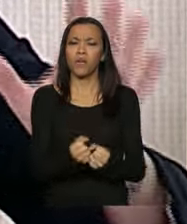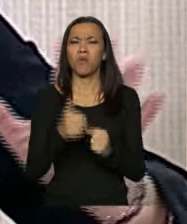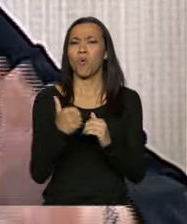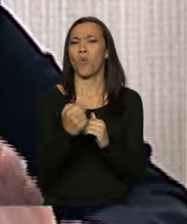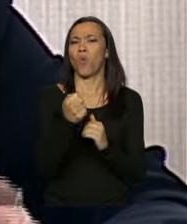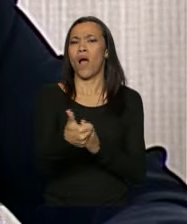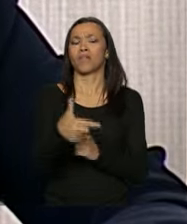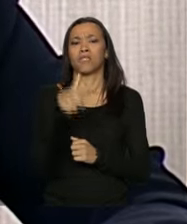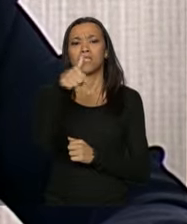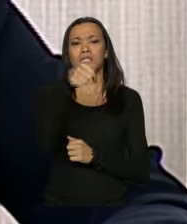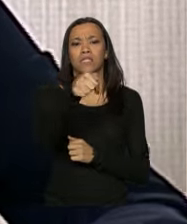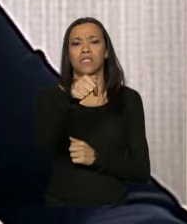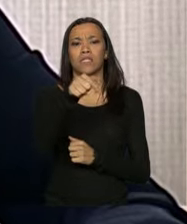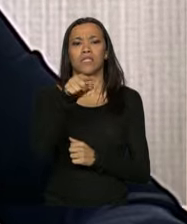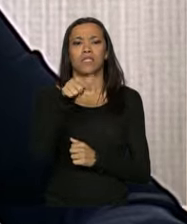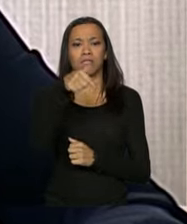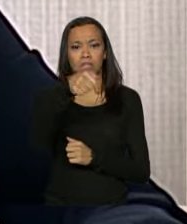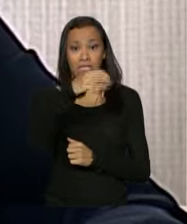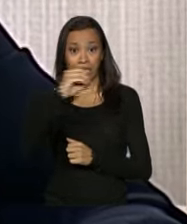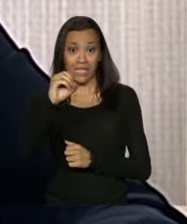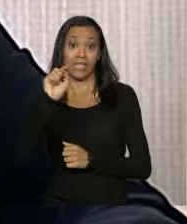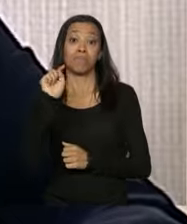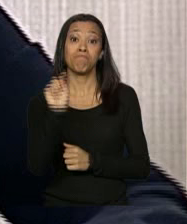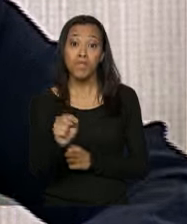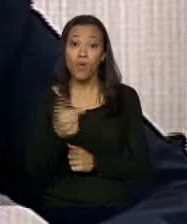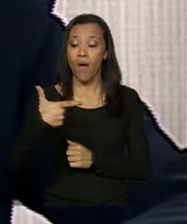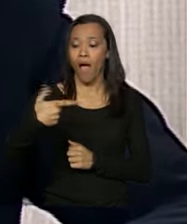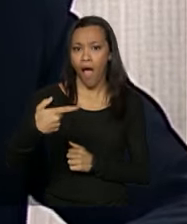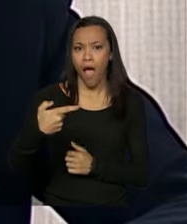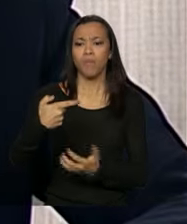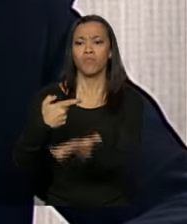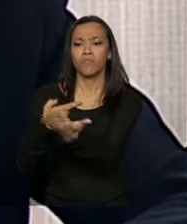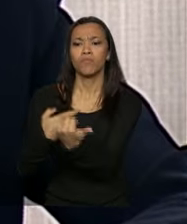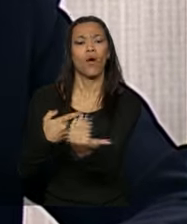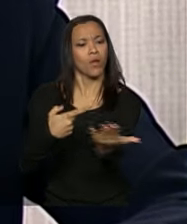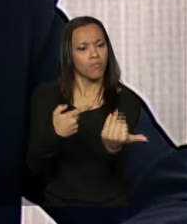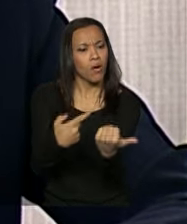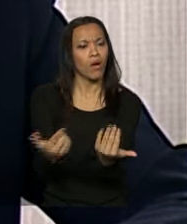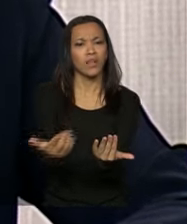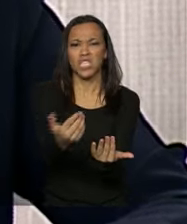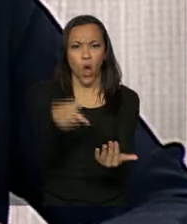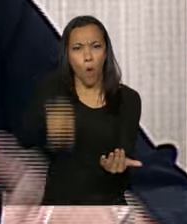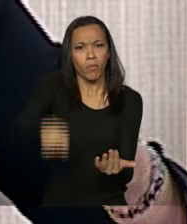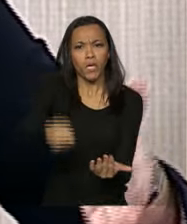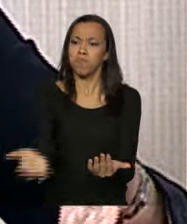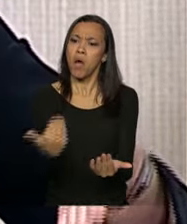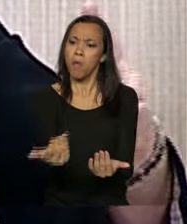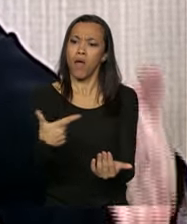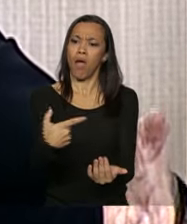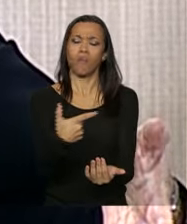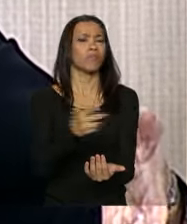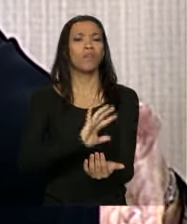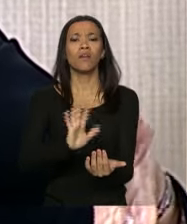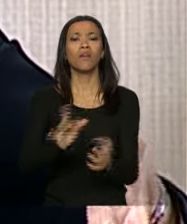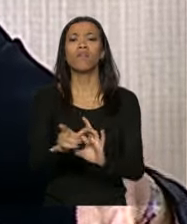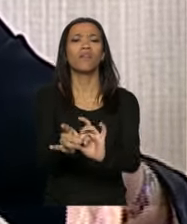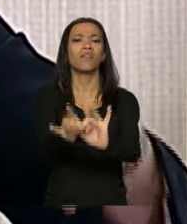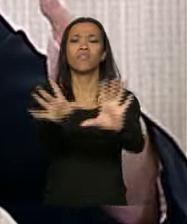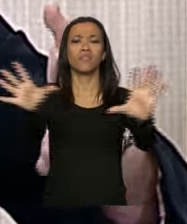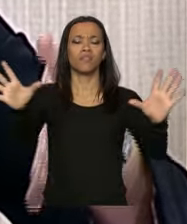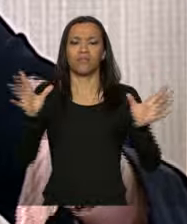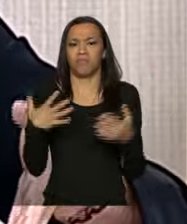armas nesse período. Essa essa entrega é voluntária. Ninguém tá obrigando ninguém a entregar. e a par da entrega